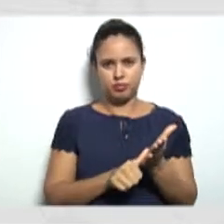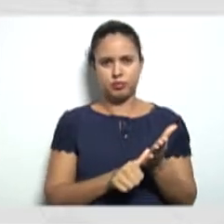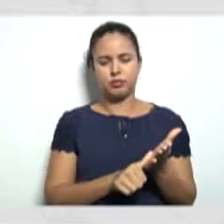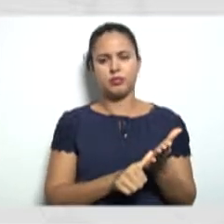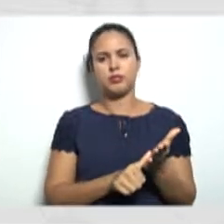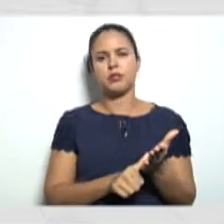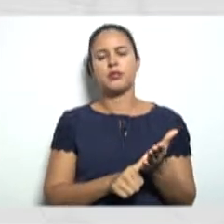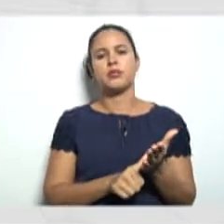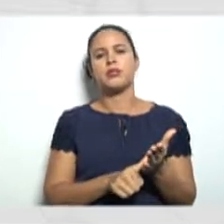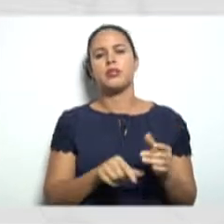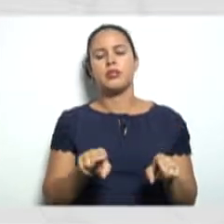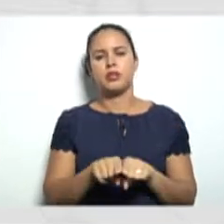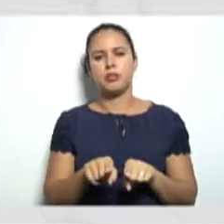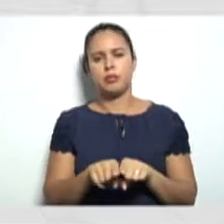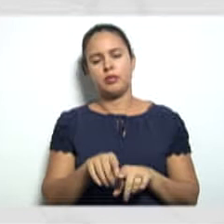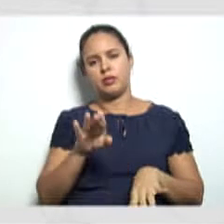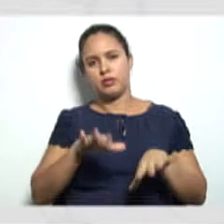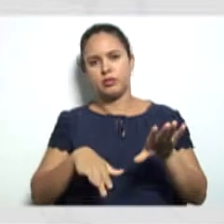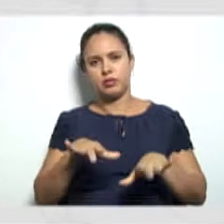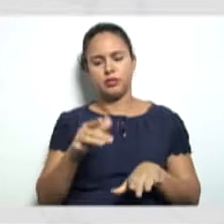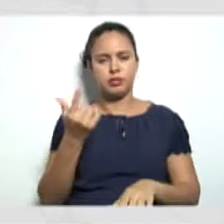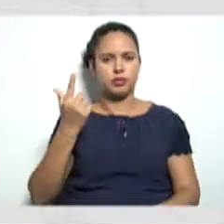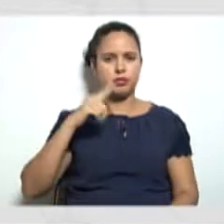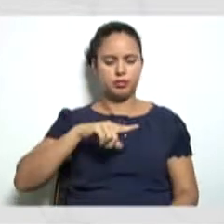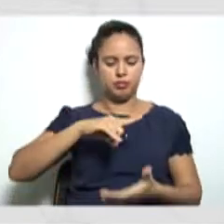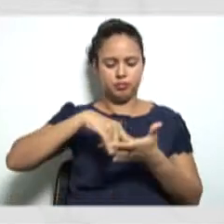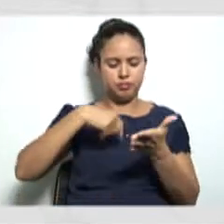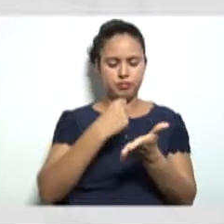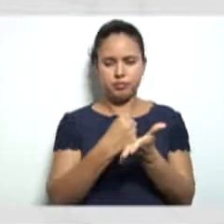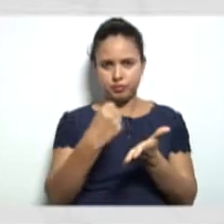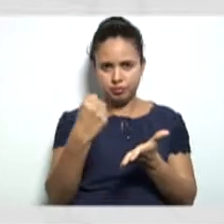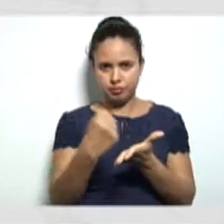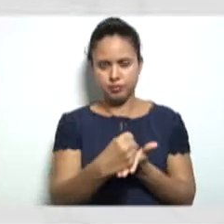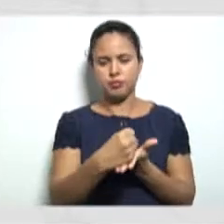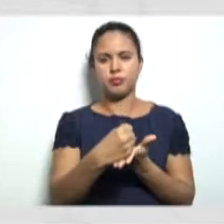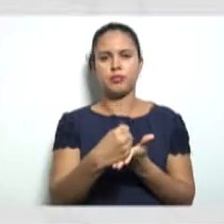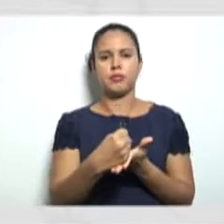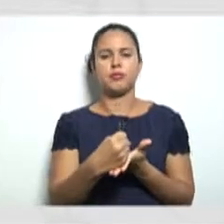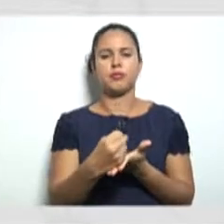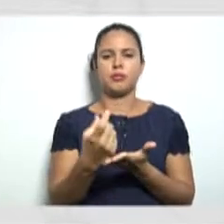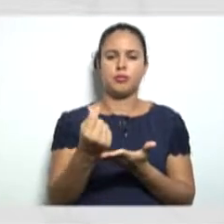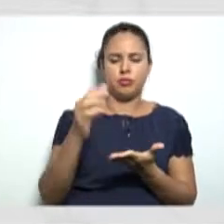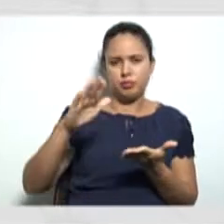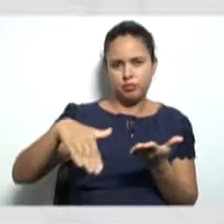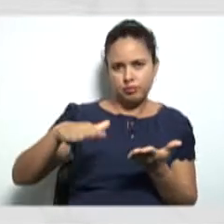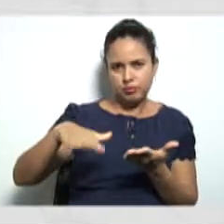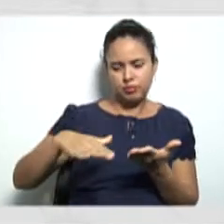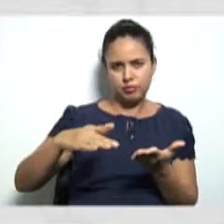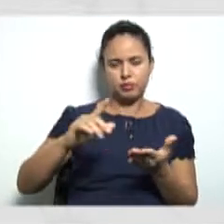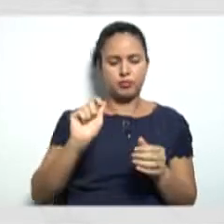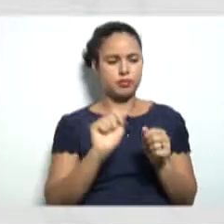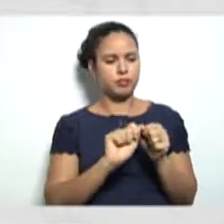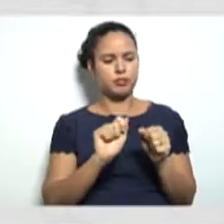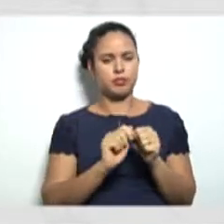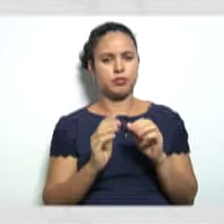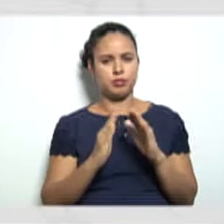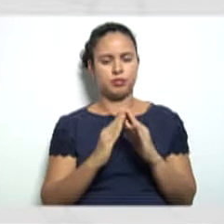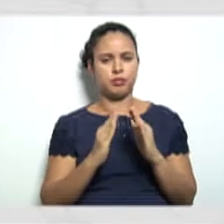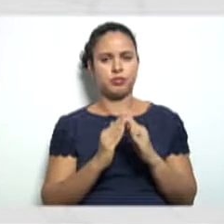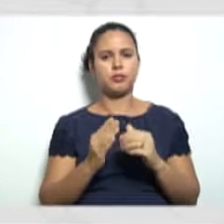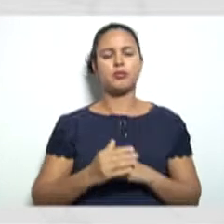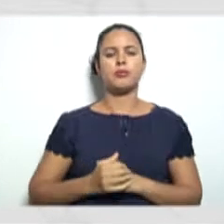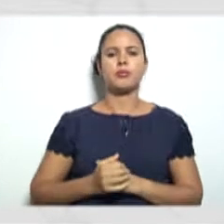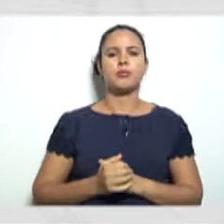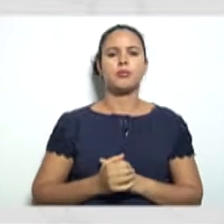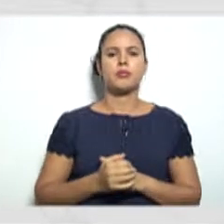contrato mais longo, às vezes a gente consegue negociar um contrato melhor, pagar por um preço mais acessível pelo contrato da mão de obra. A gente consegue